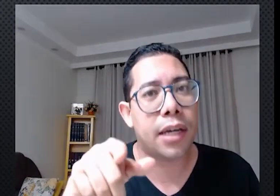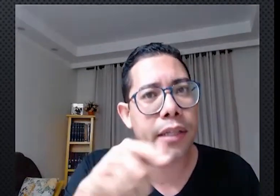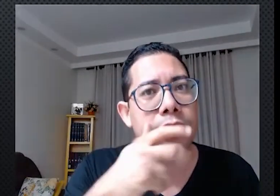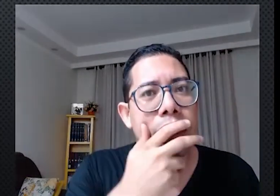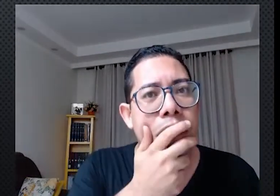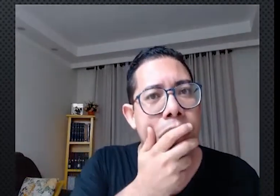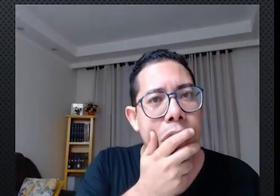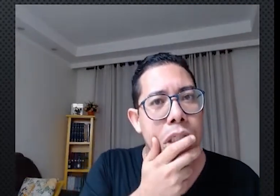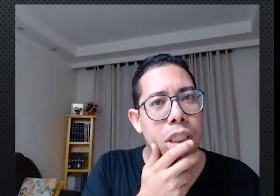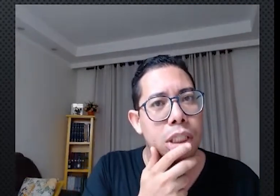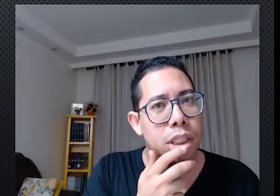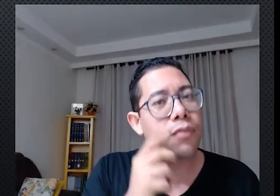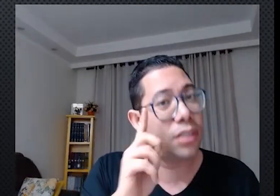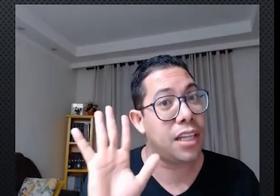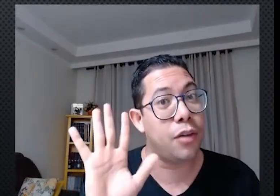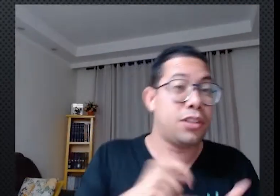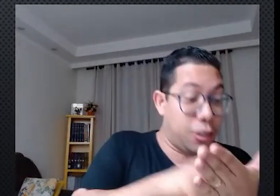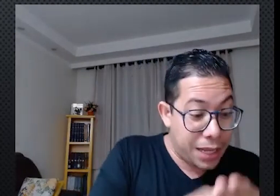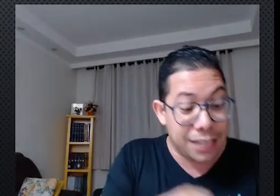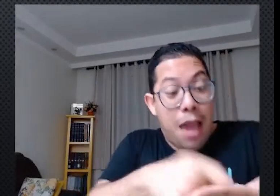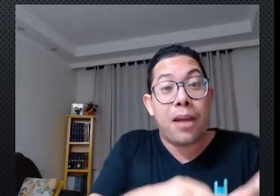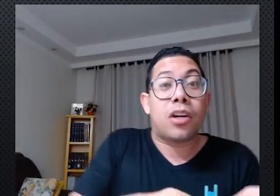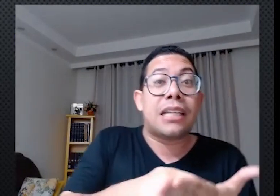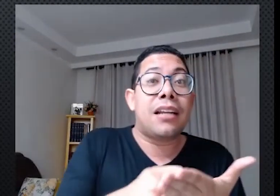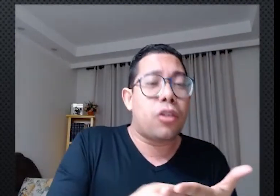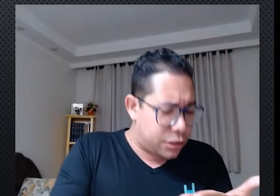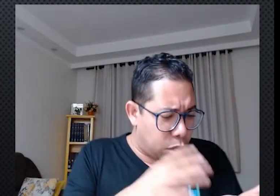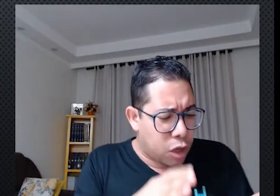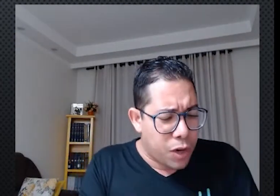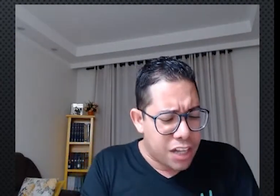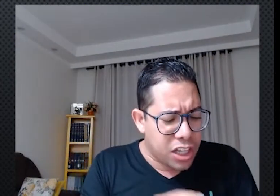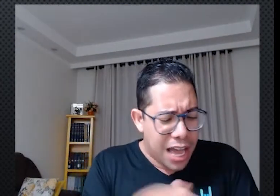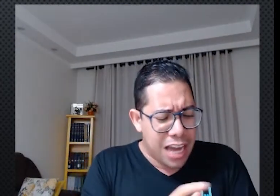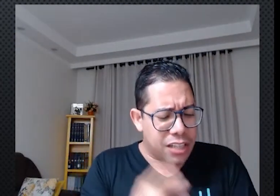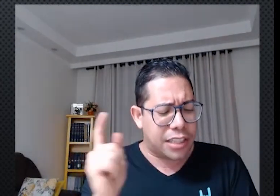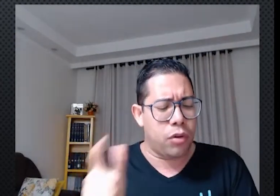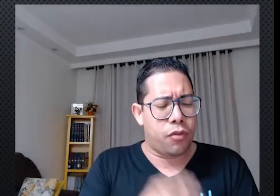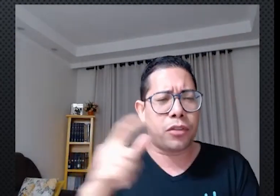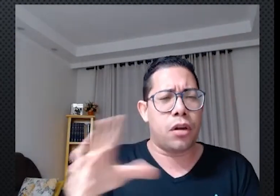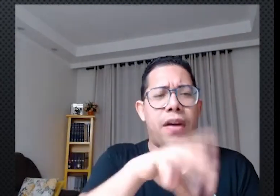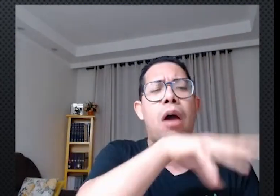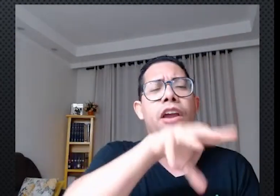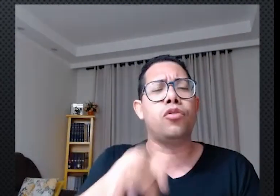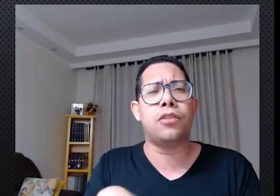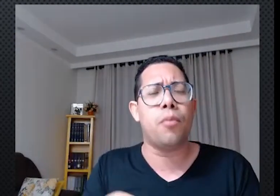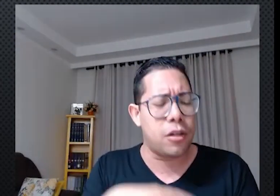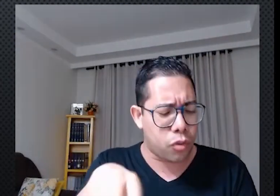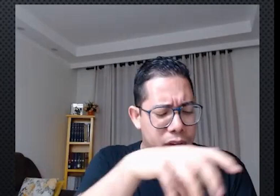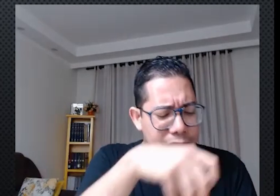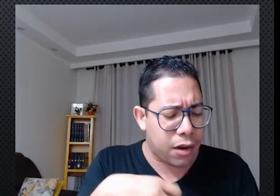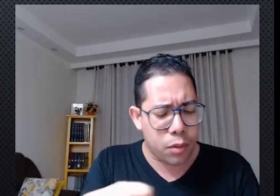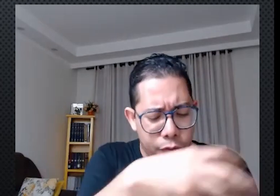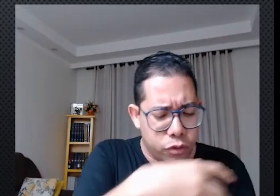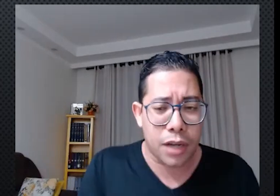eu acredito que você esteja anotando, beleza? Pega seu caderninho de anotação, dá uma olhadinha. Já sei o livro que o pastor vai falar, o resumo mais ou menos,